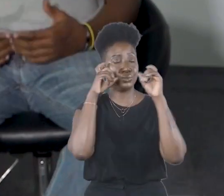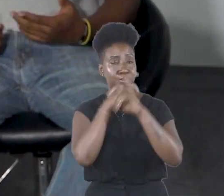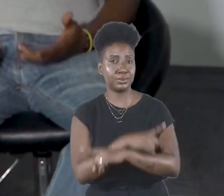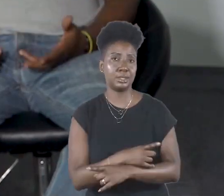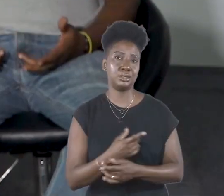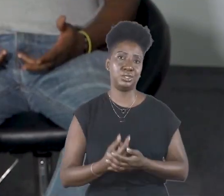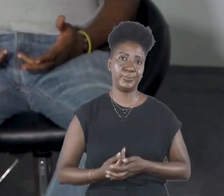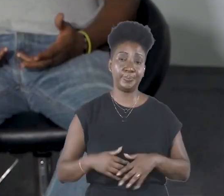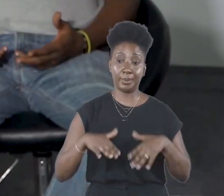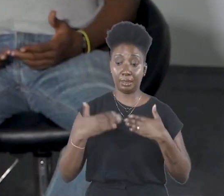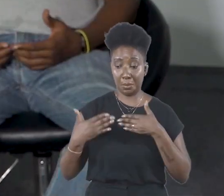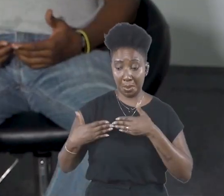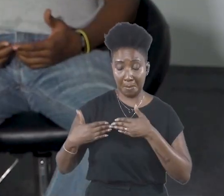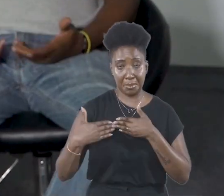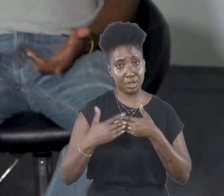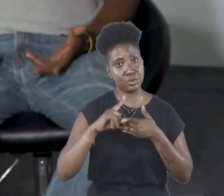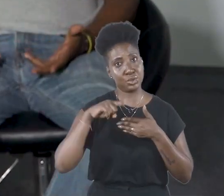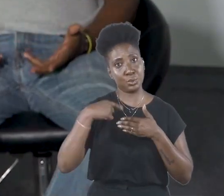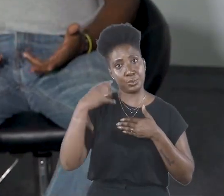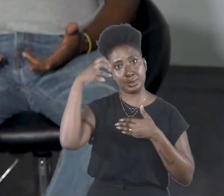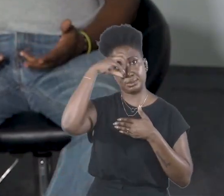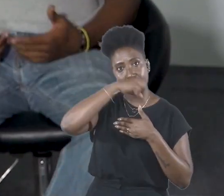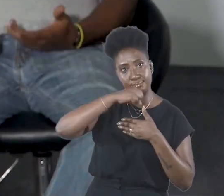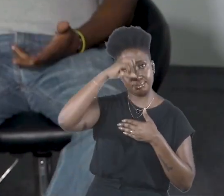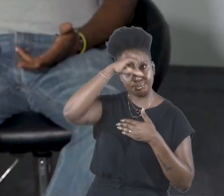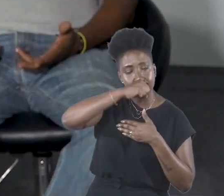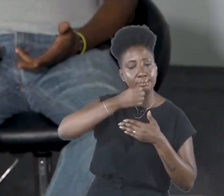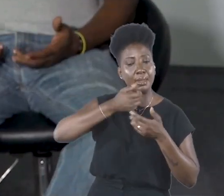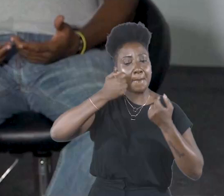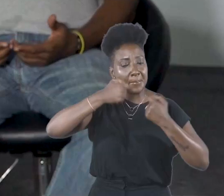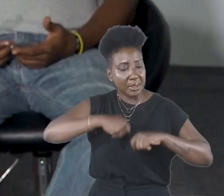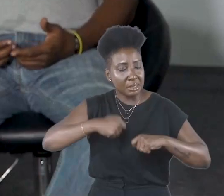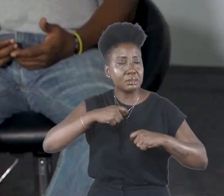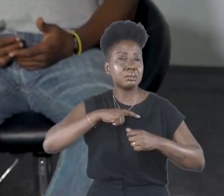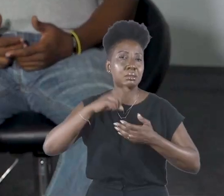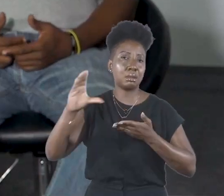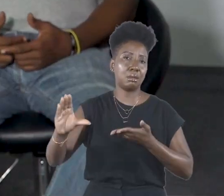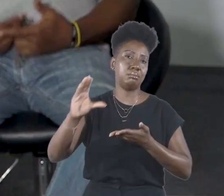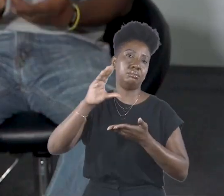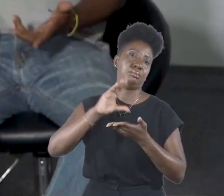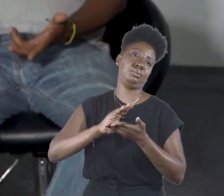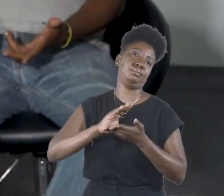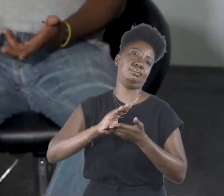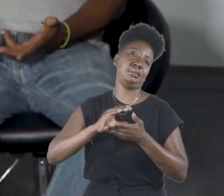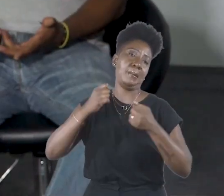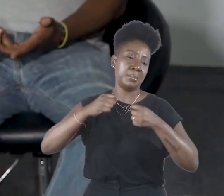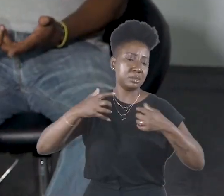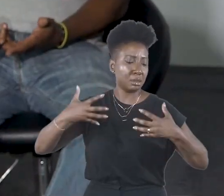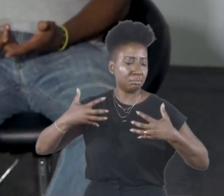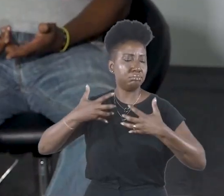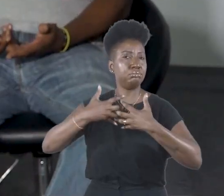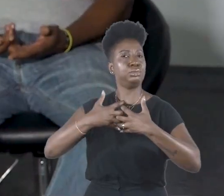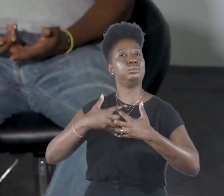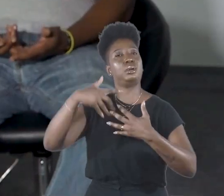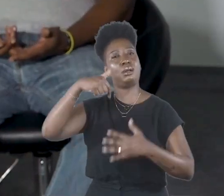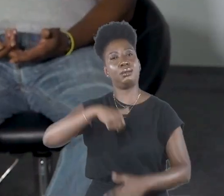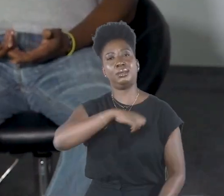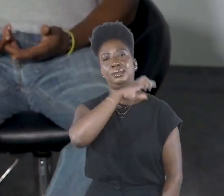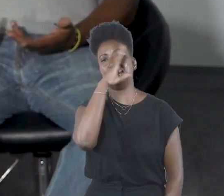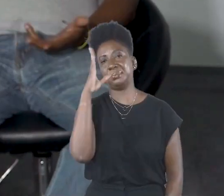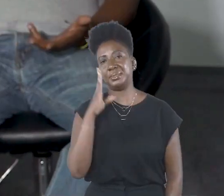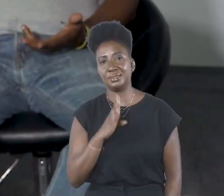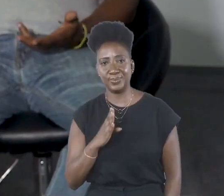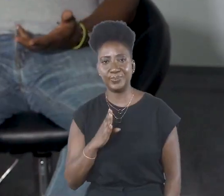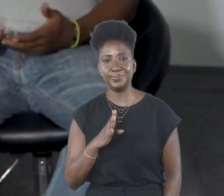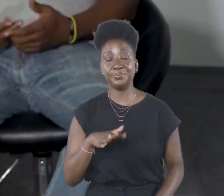difícil. E a partir daí, a gente entendeu, a renda, para ter a renda, precisa encaixar no perfil